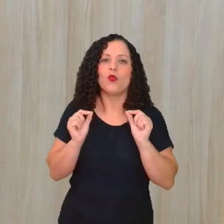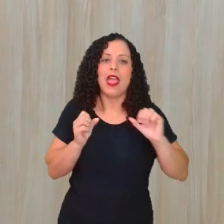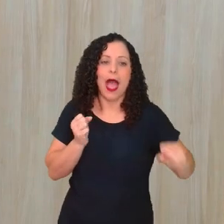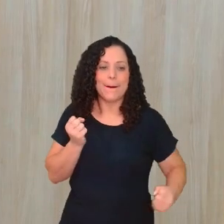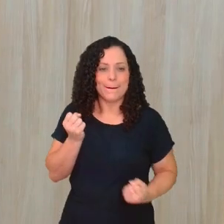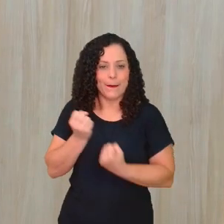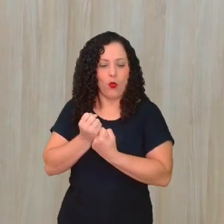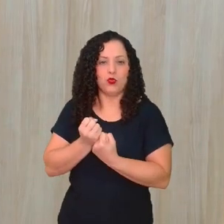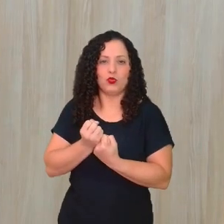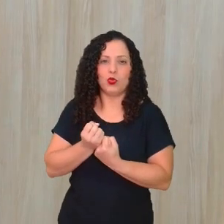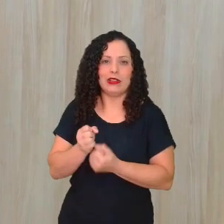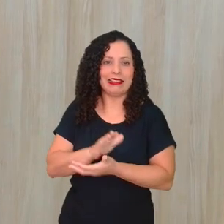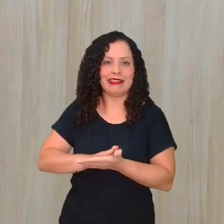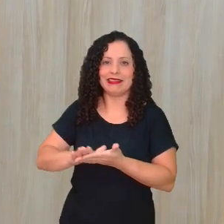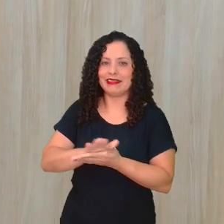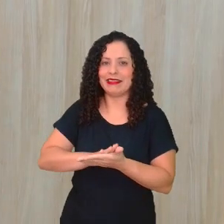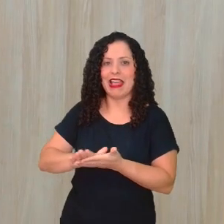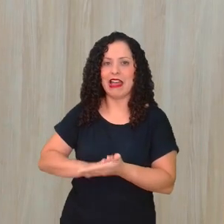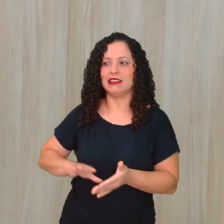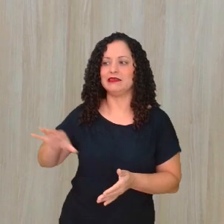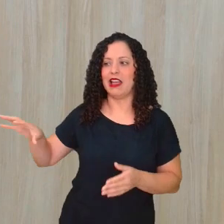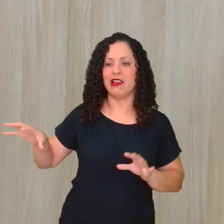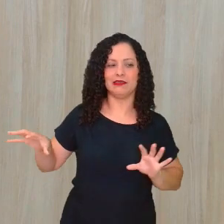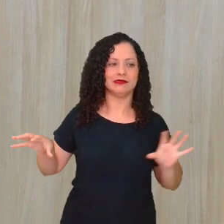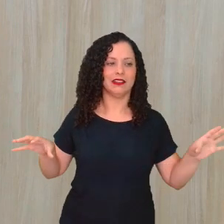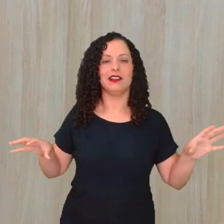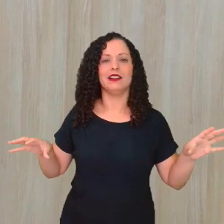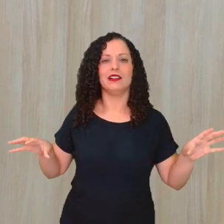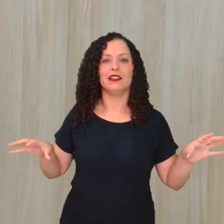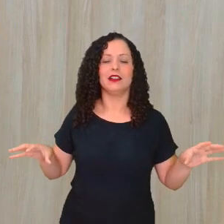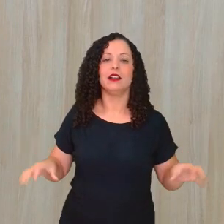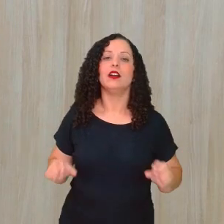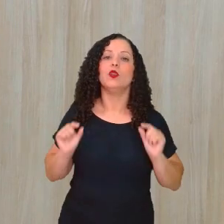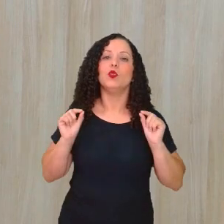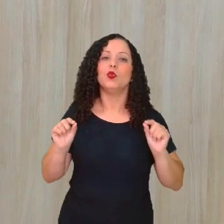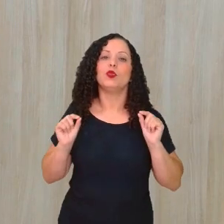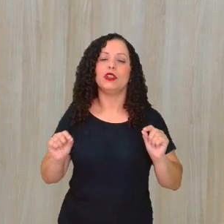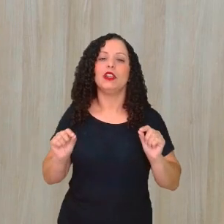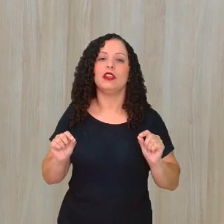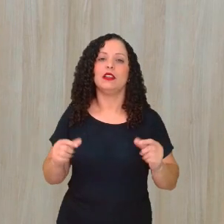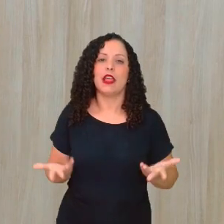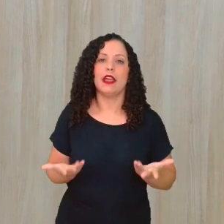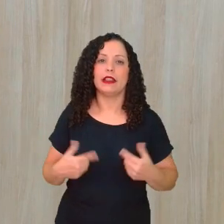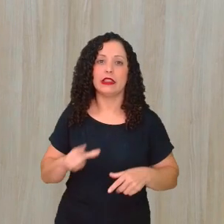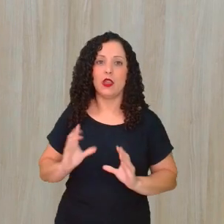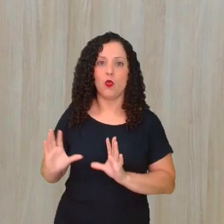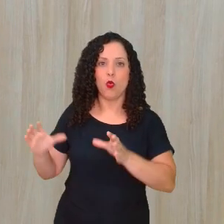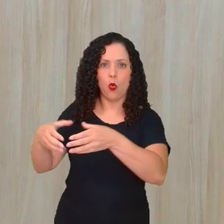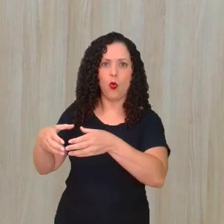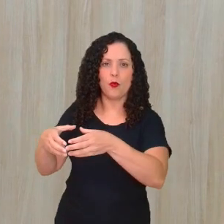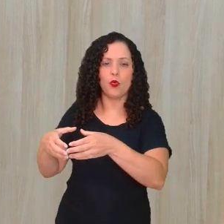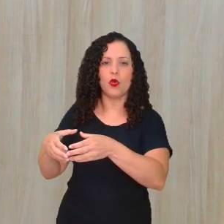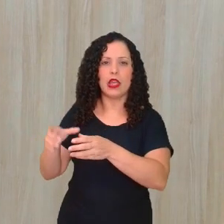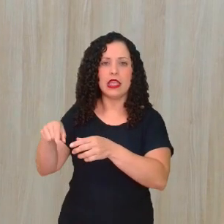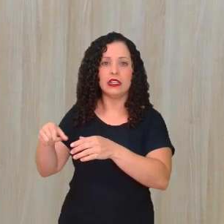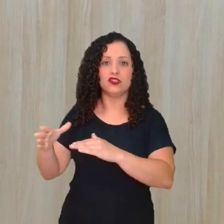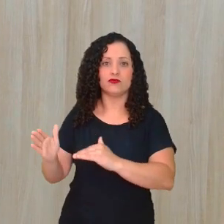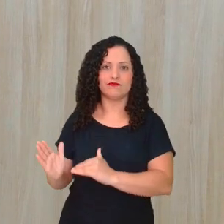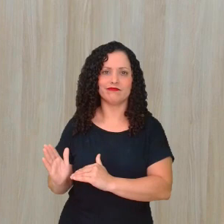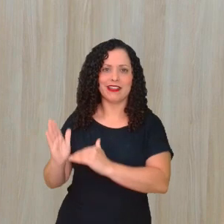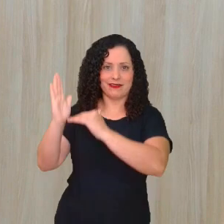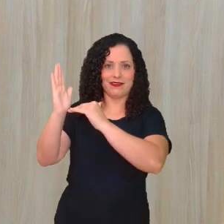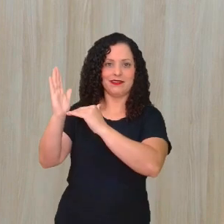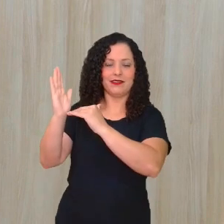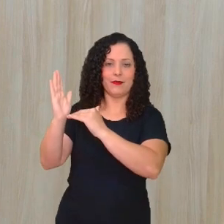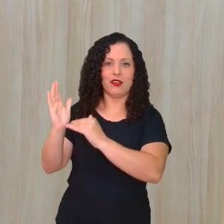né? Nem das classes dominantes, porque as classes dominantes que quer não, né, elas eram beneficiadas, né,